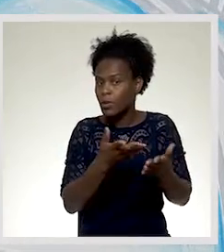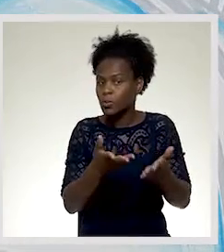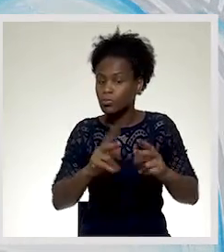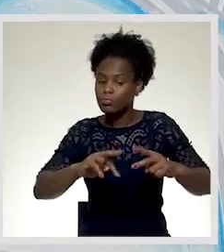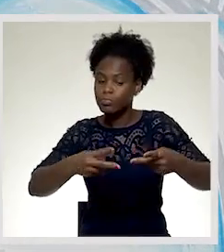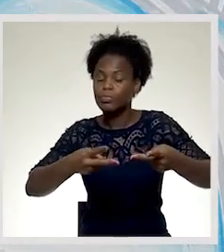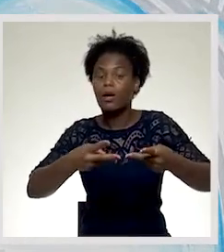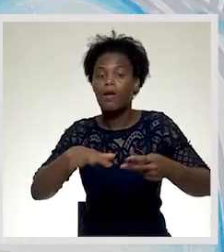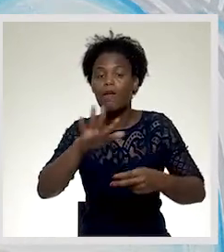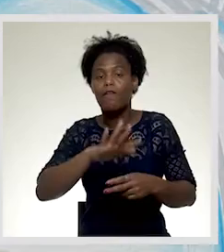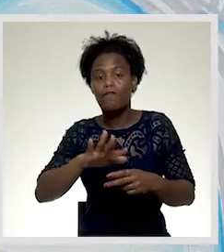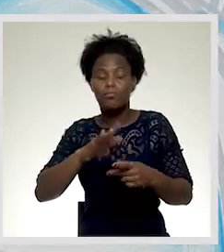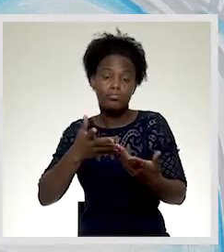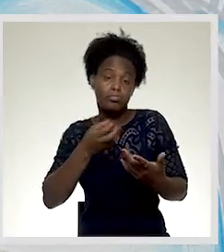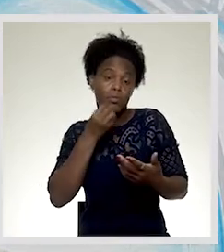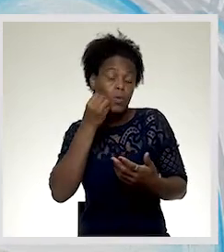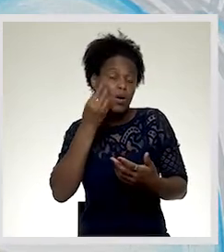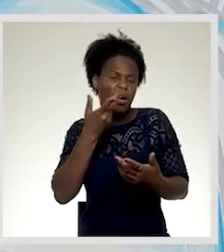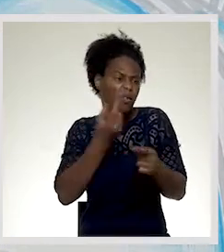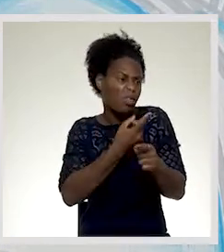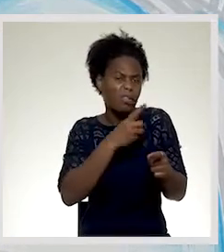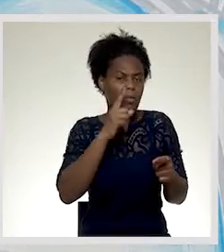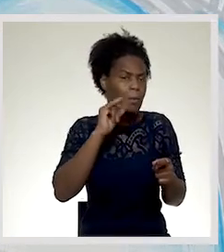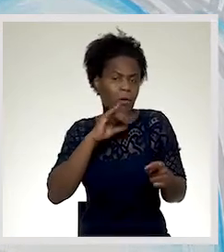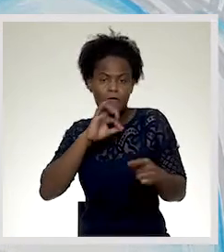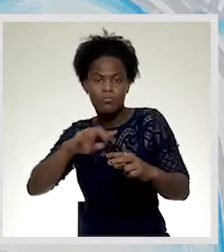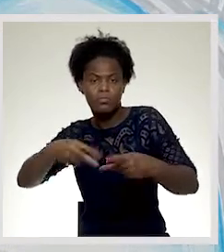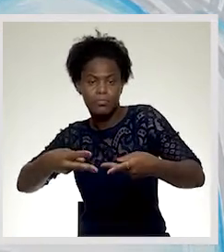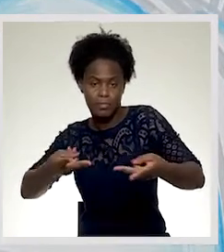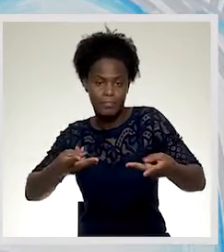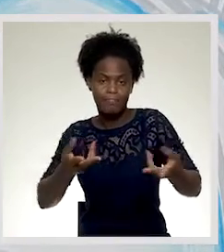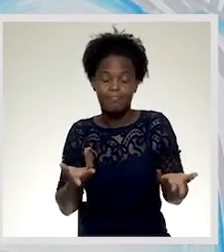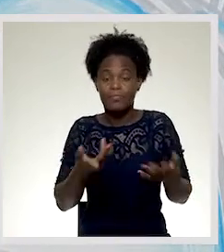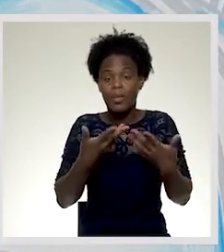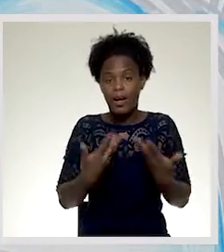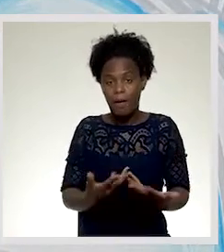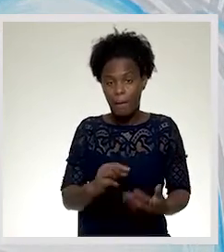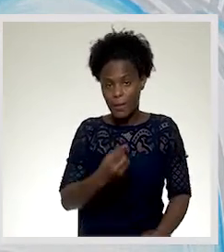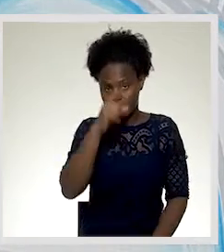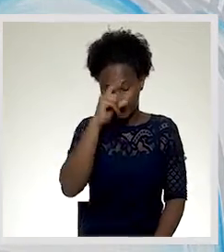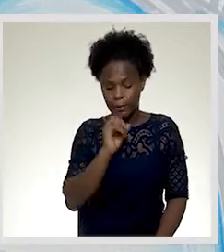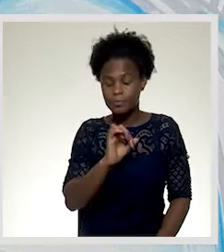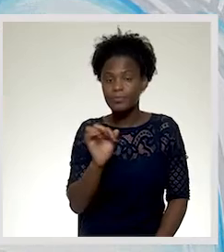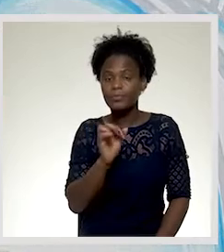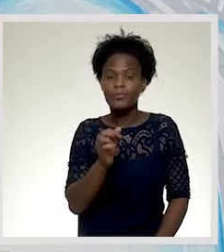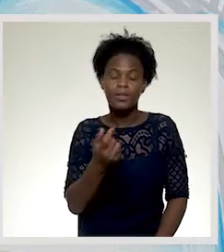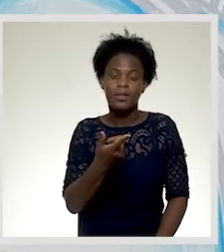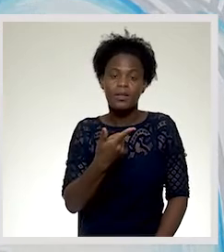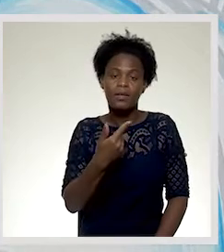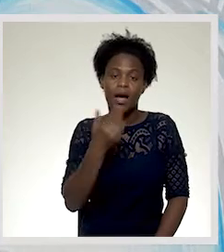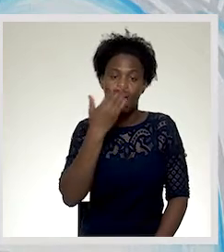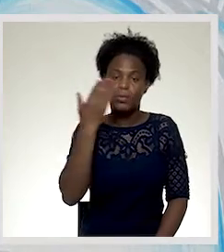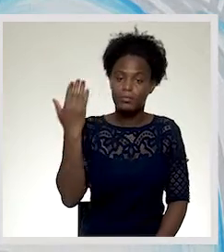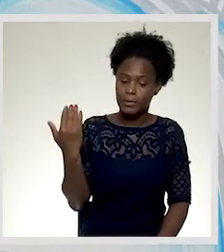para ajudar na transmissão dessas características hereditárias. Nós vamos estudar isso mais à frente. Agora, para relembrar